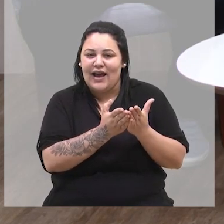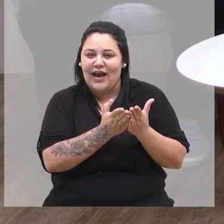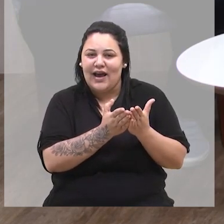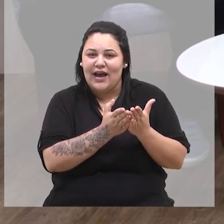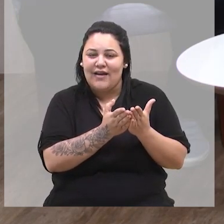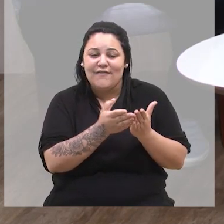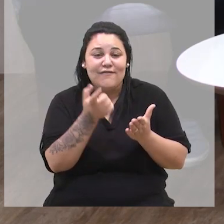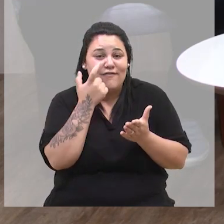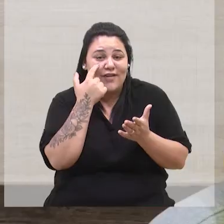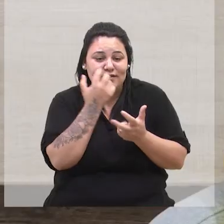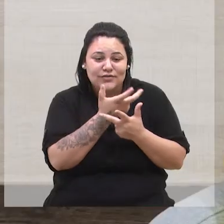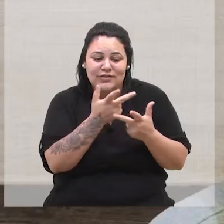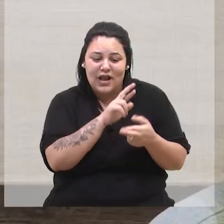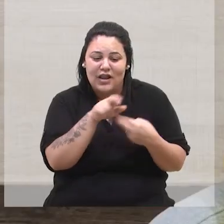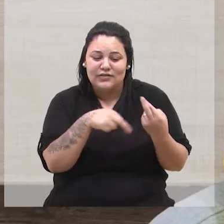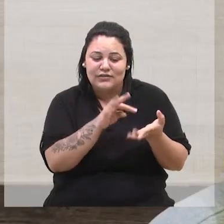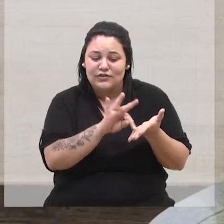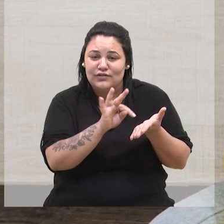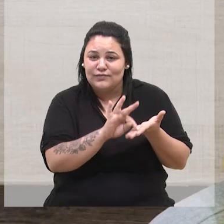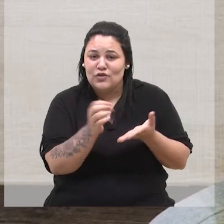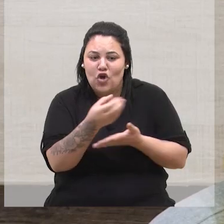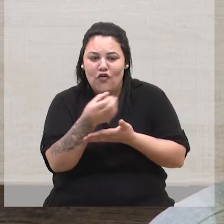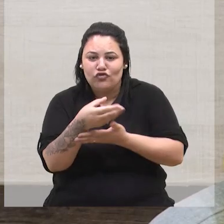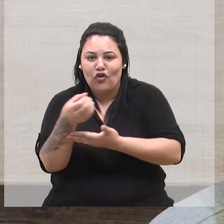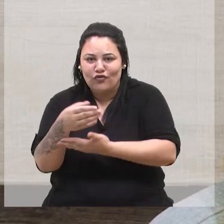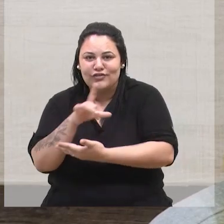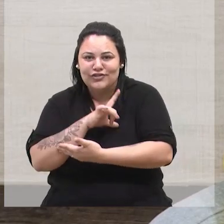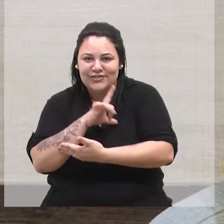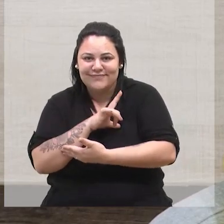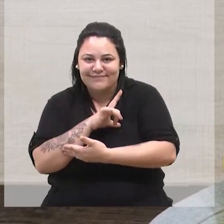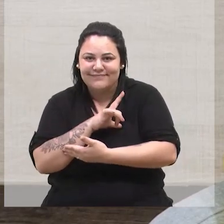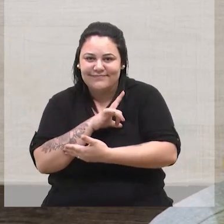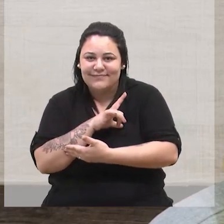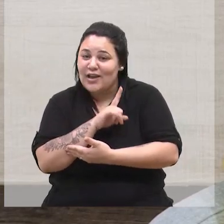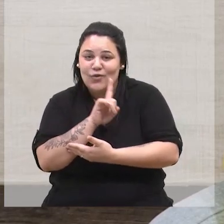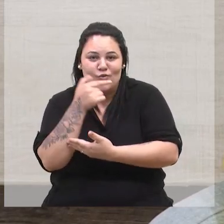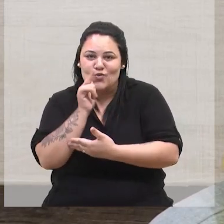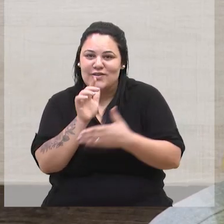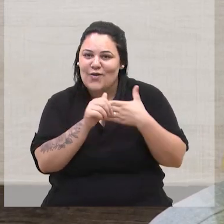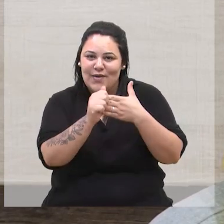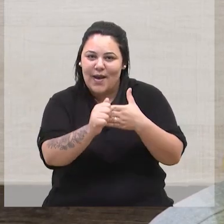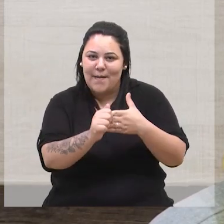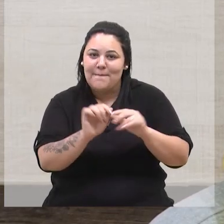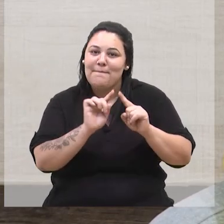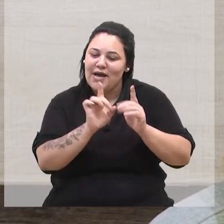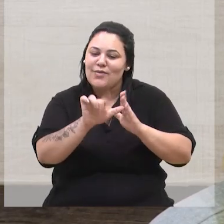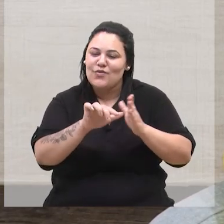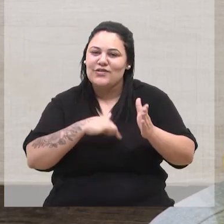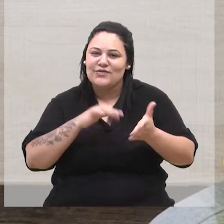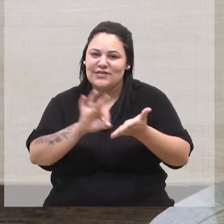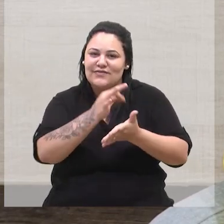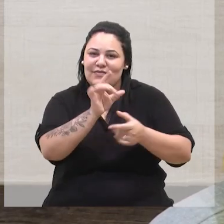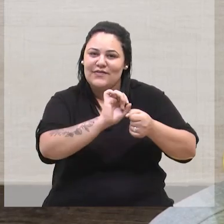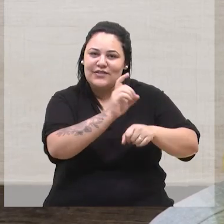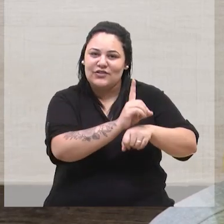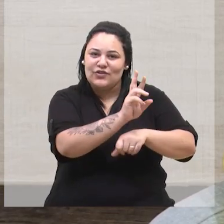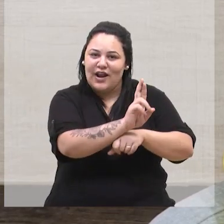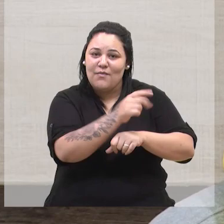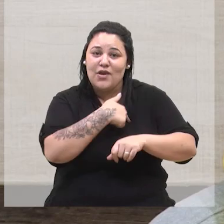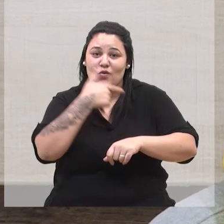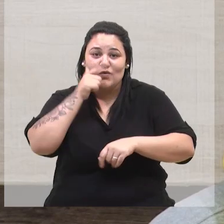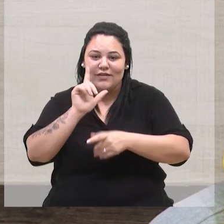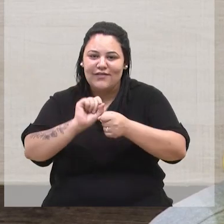visões teóricas atuais. Me inscrevi para fazer doutorado, para que eu pudesse produzir uma obra que